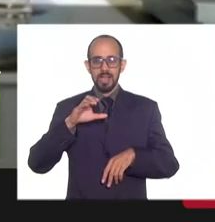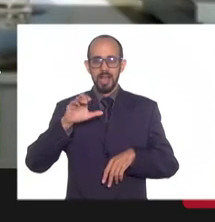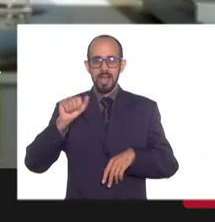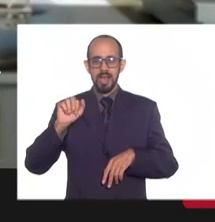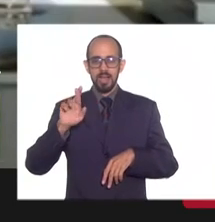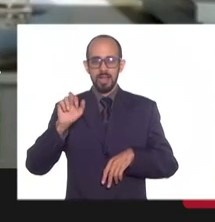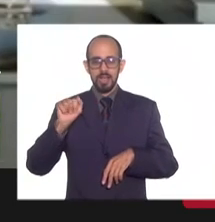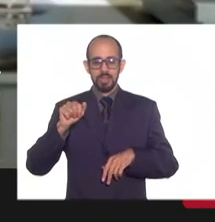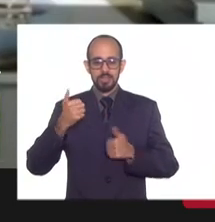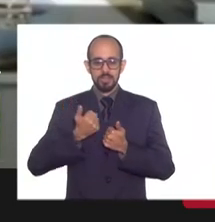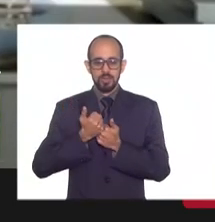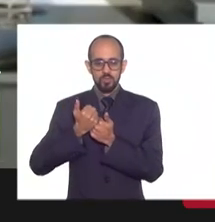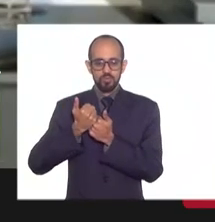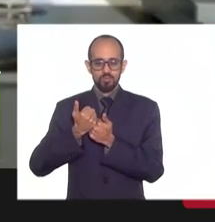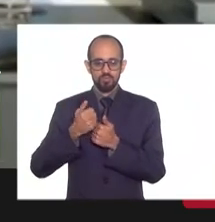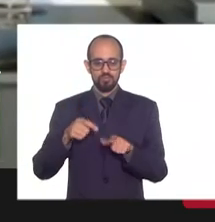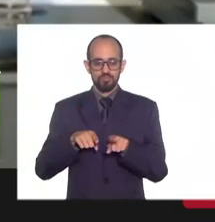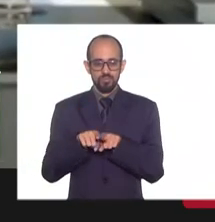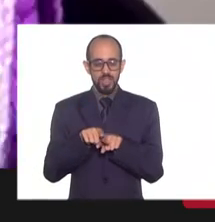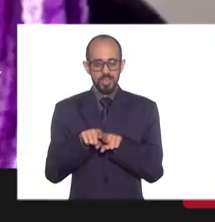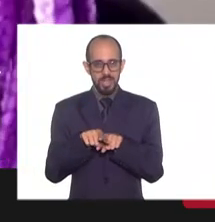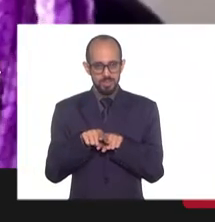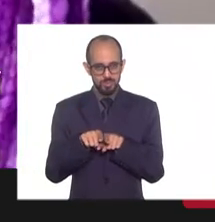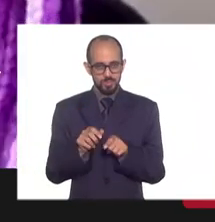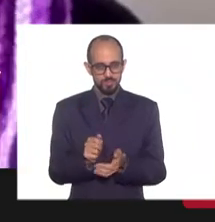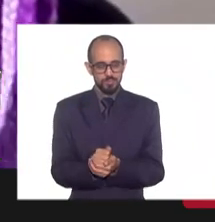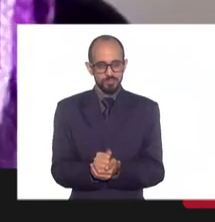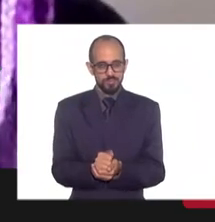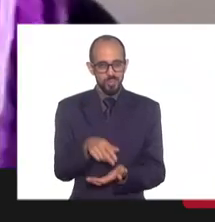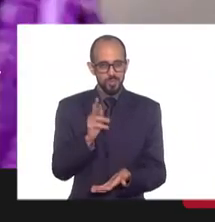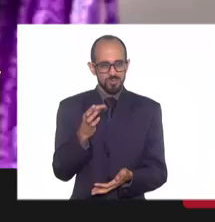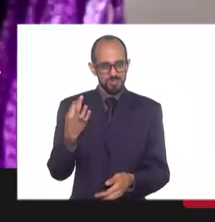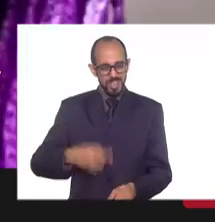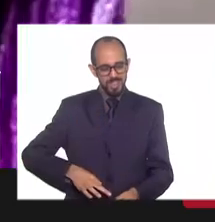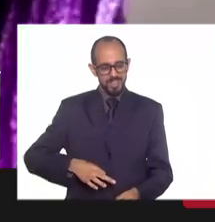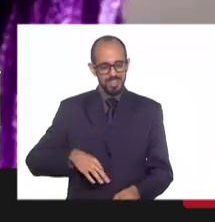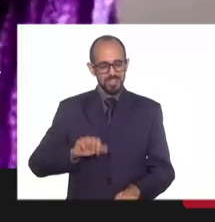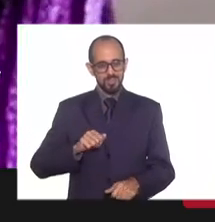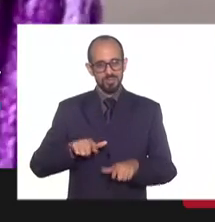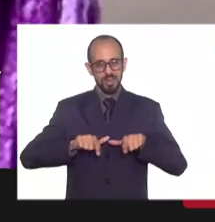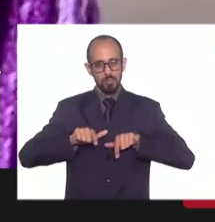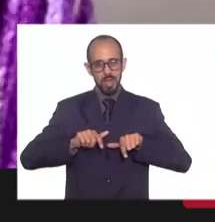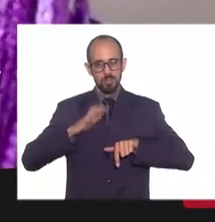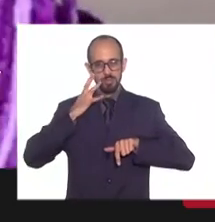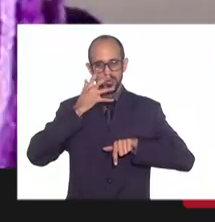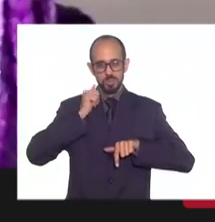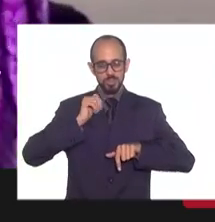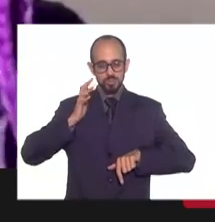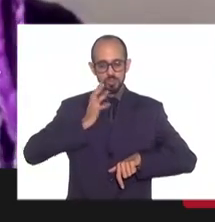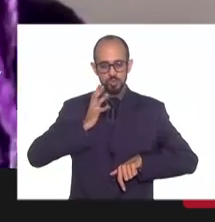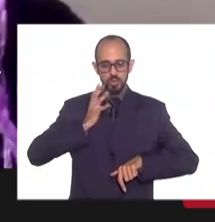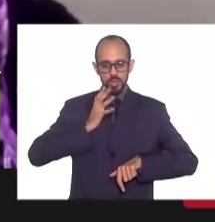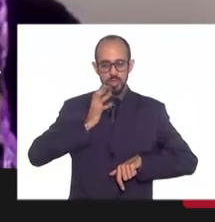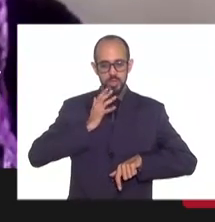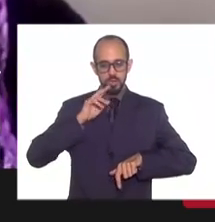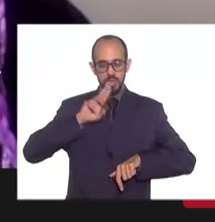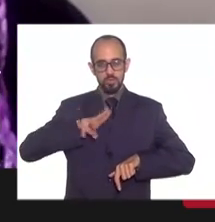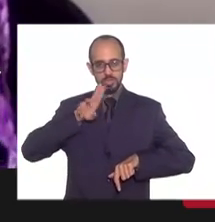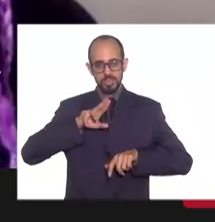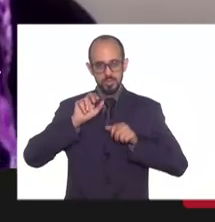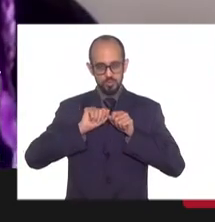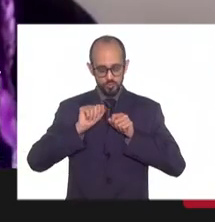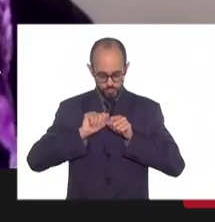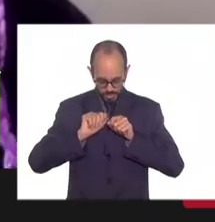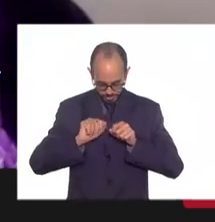vida ali com a gente com certeza um trabalho muito bonito e muito rico que a nossa universidade faz onde ela chega né